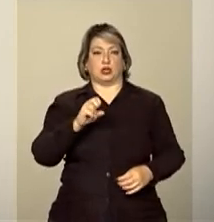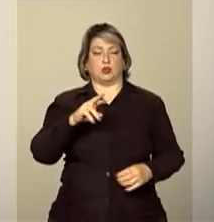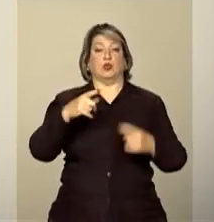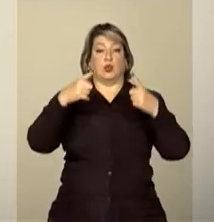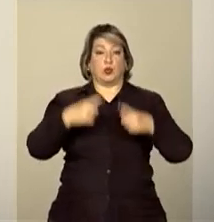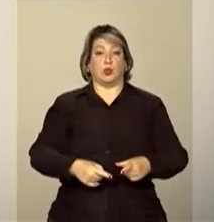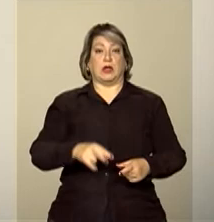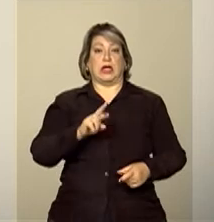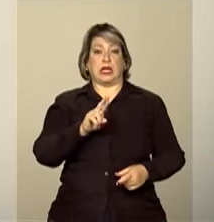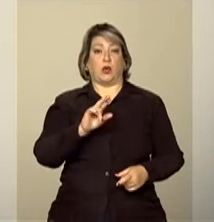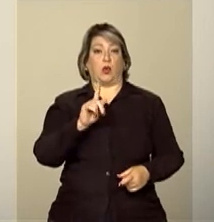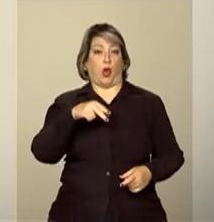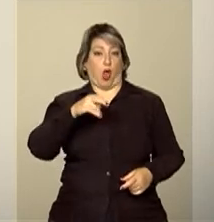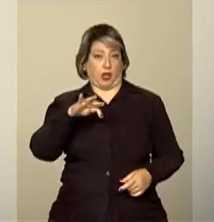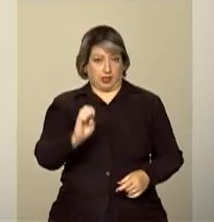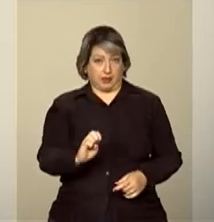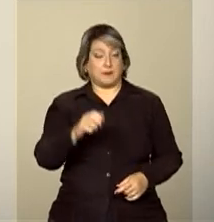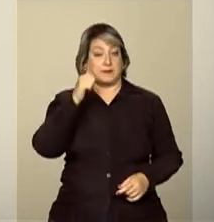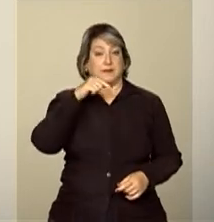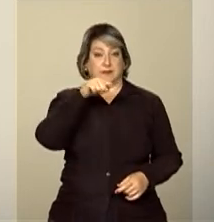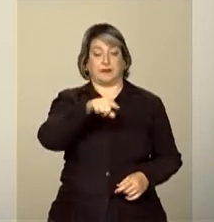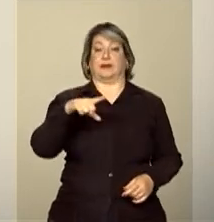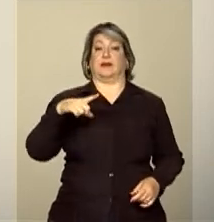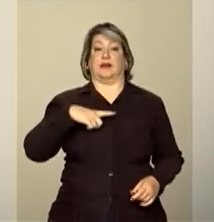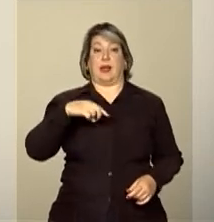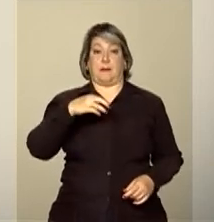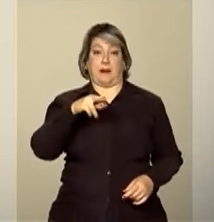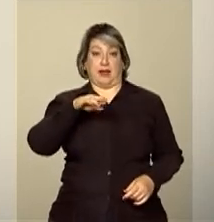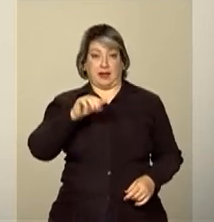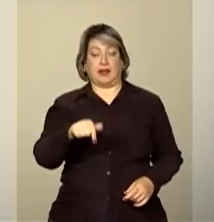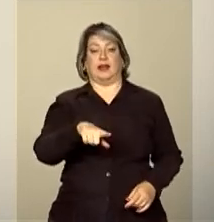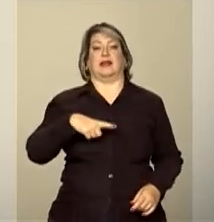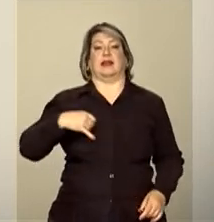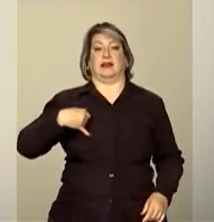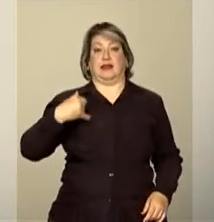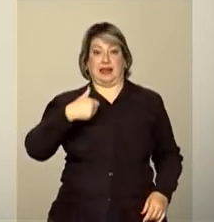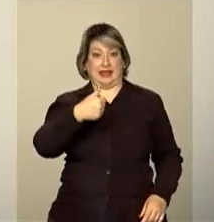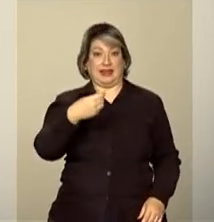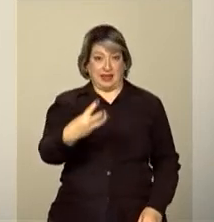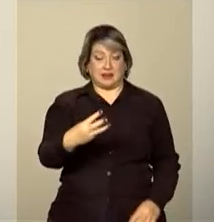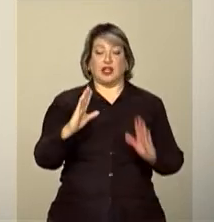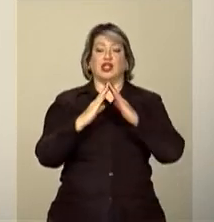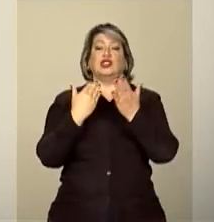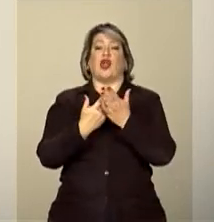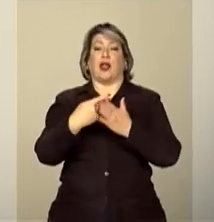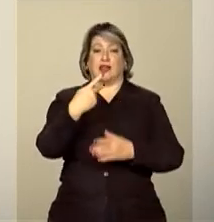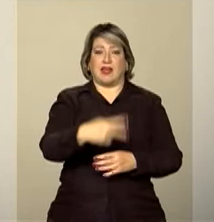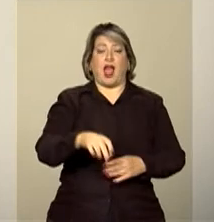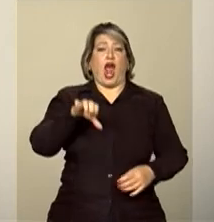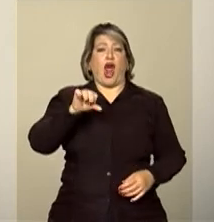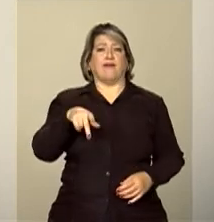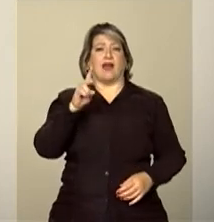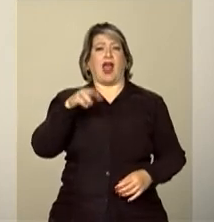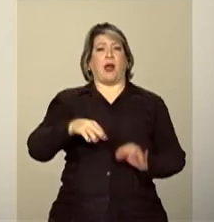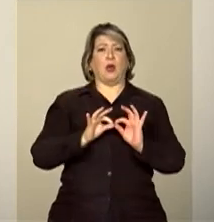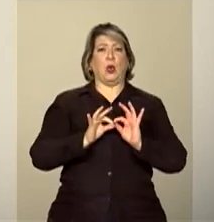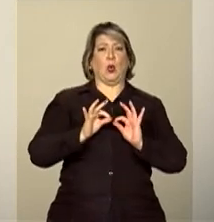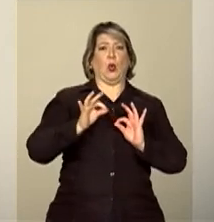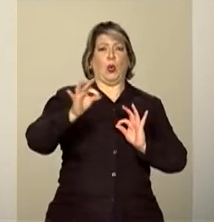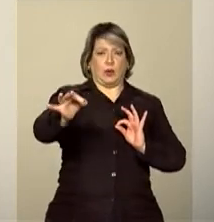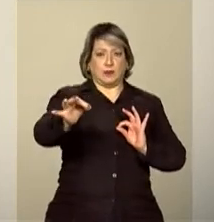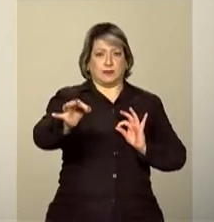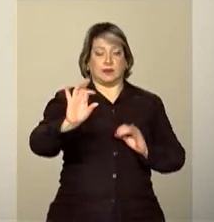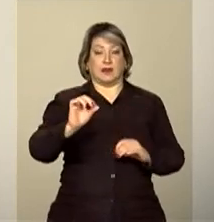Rio Grande do Norte a Maria Eduarda tem 13 anos e a escola da Maria Eduarda fica 9 Km da casa dela